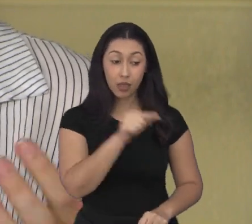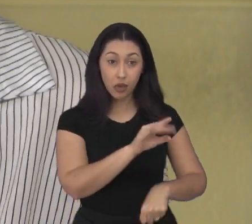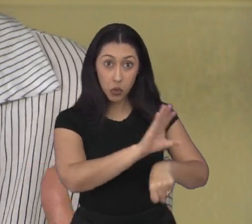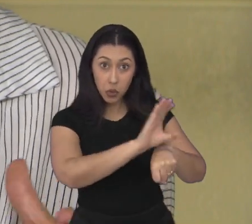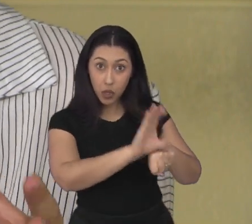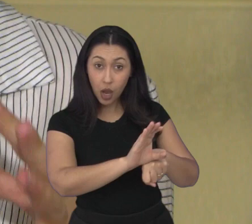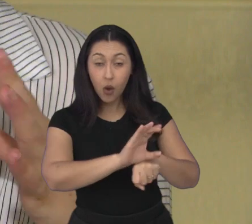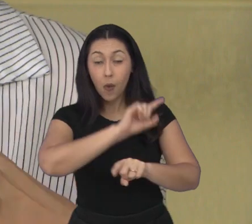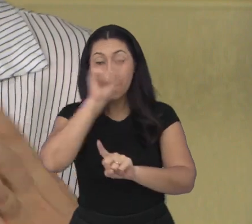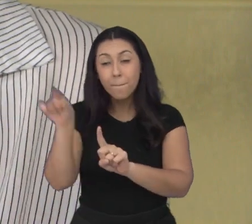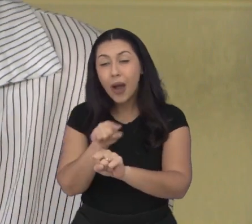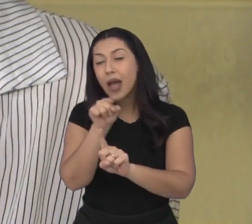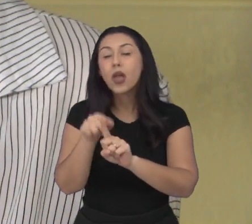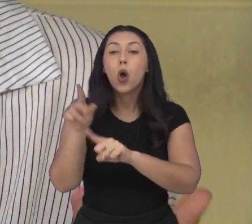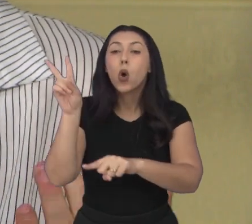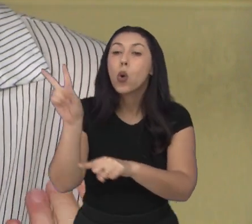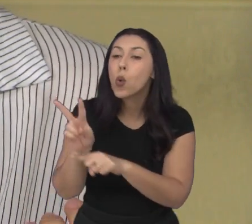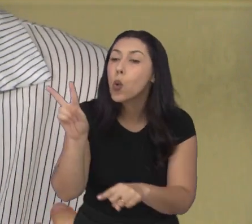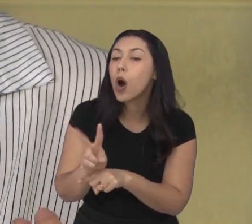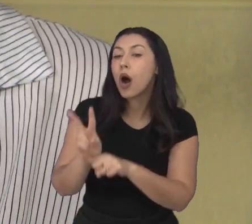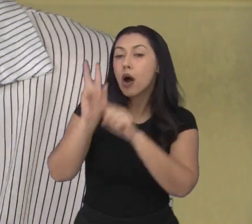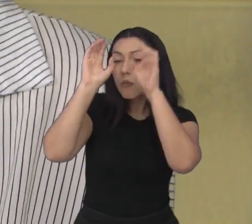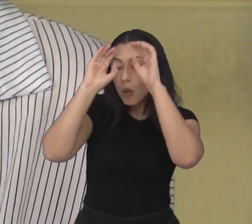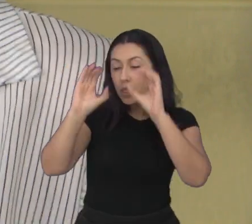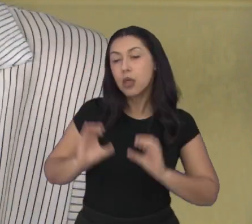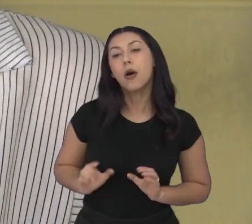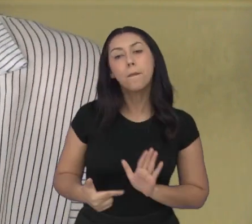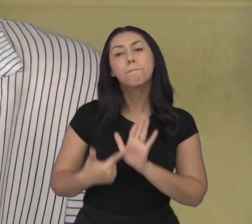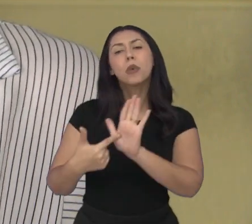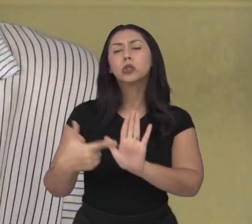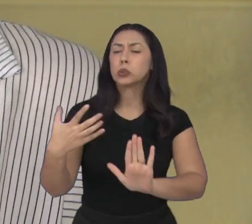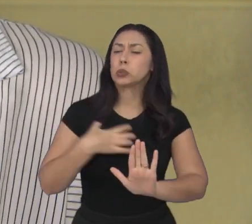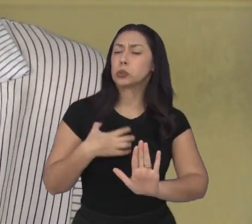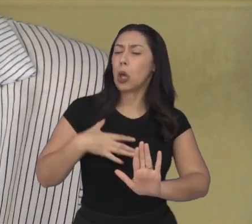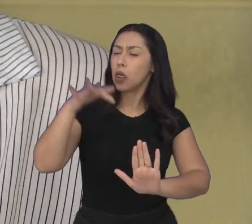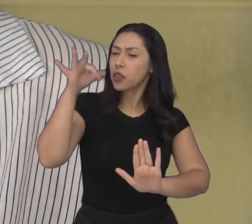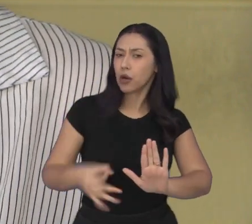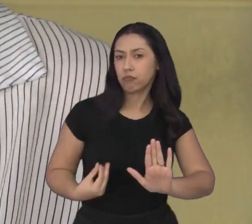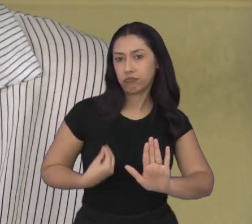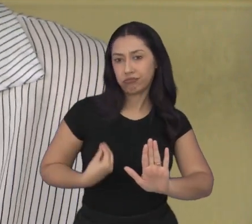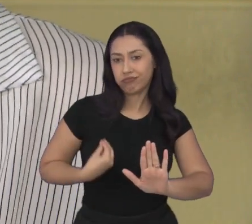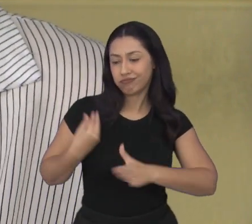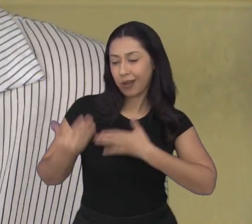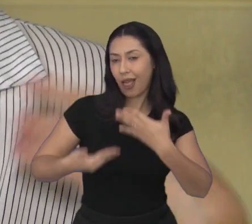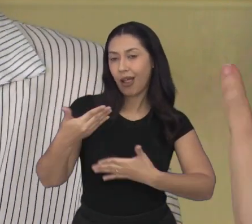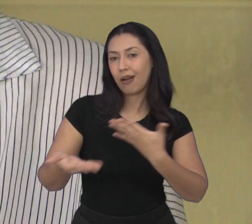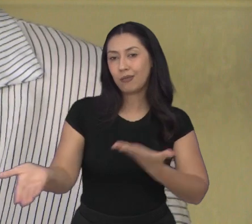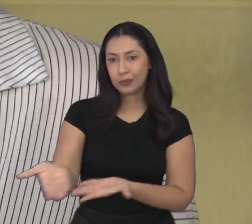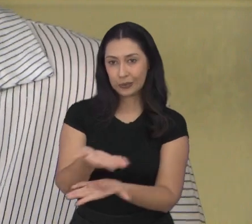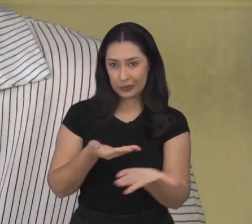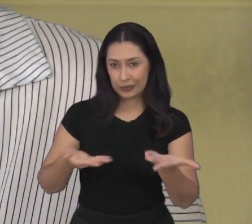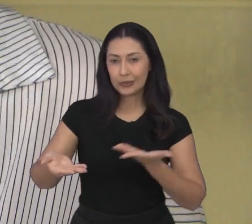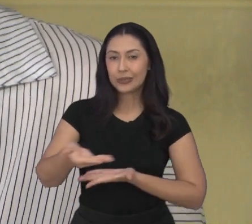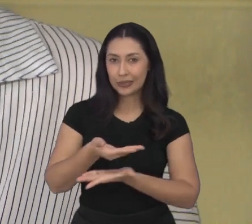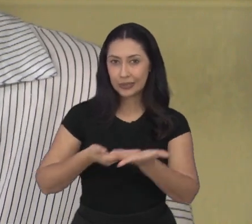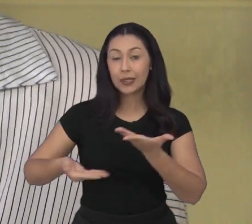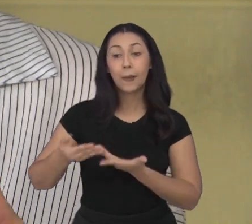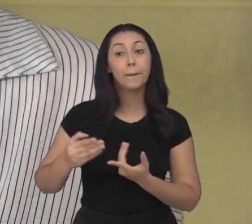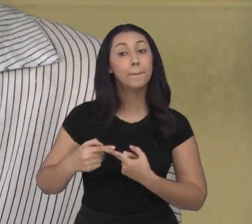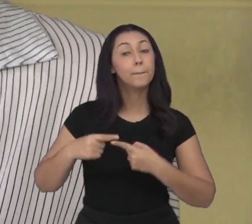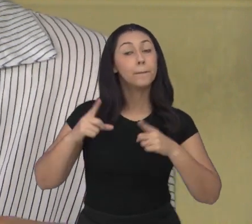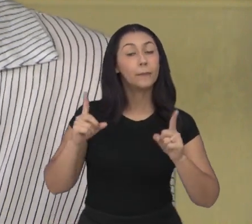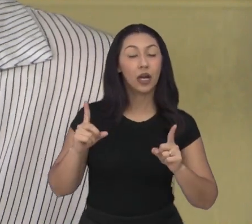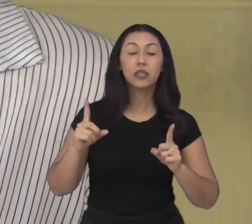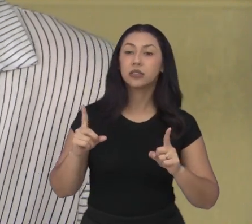é você preservar o cidadão, é você falar para o cidadão como ele deve se conduzir na vida, nas relações,